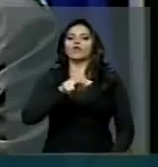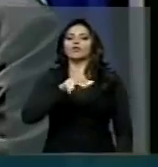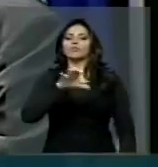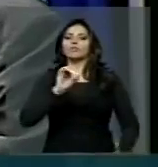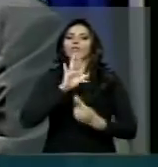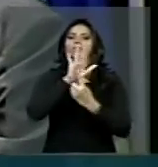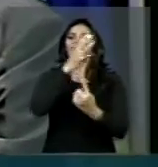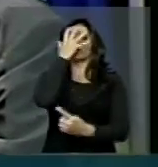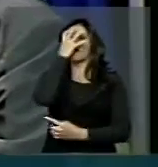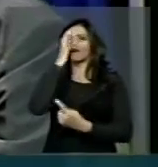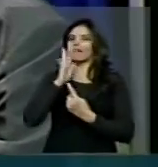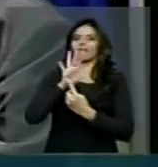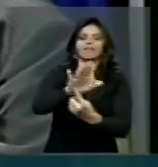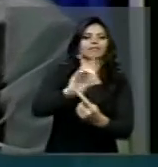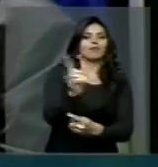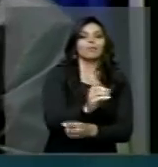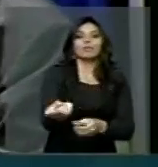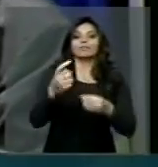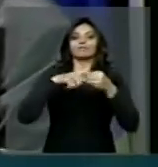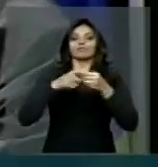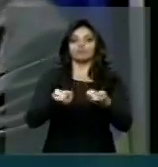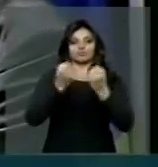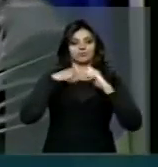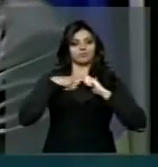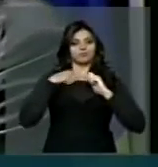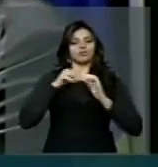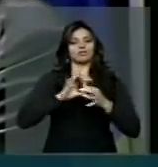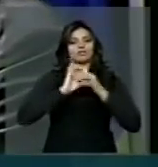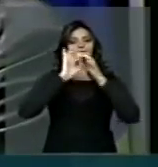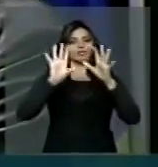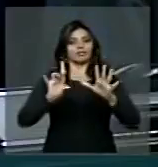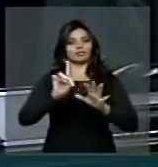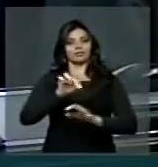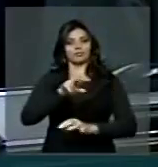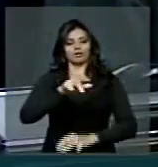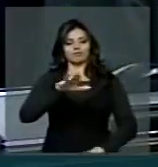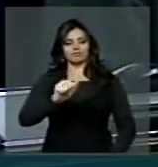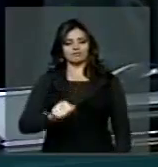que devolveu a todos nós a liberdade e a democracia.